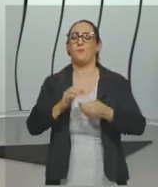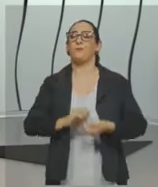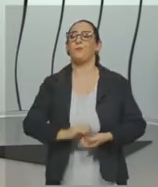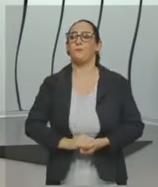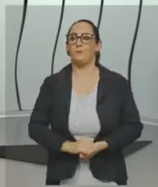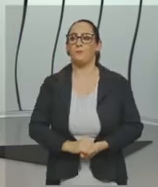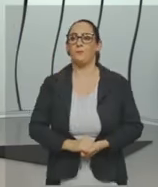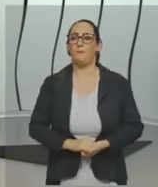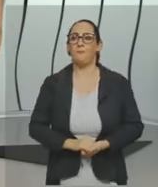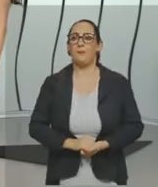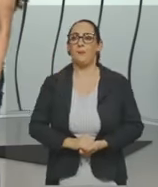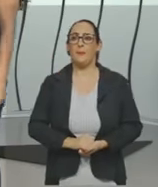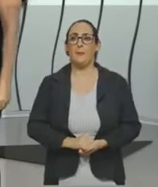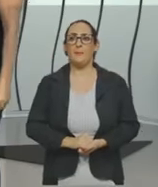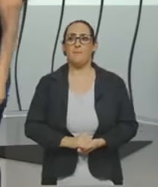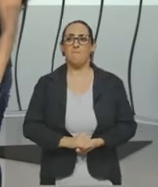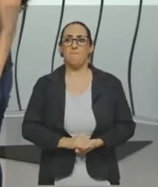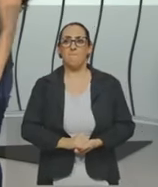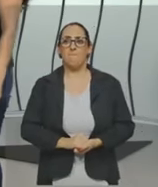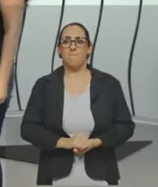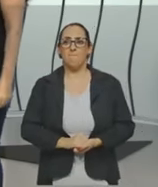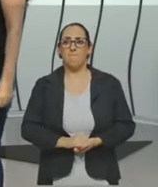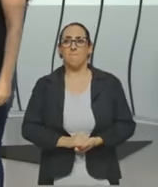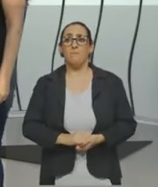e sensorial.